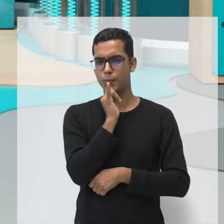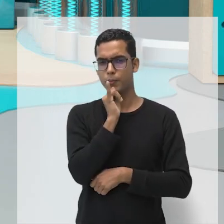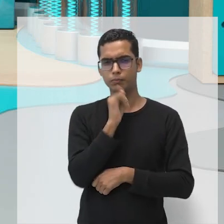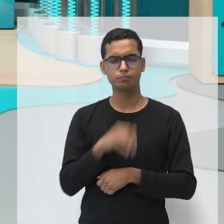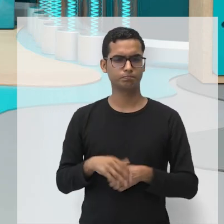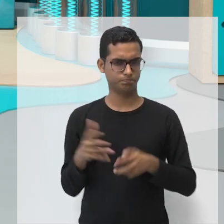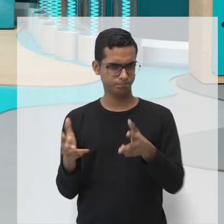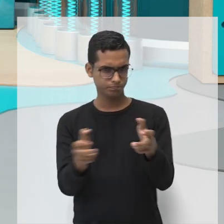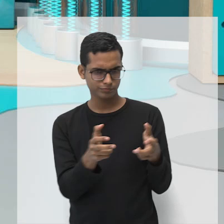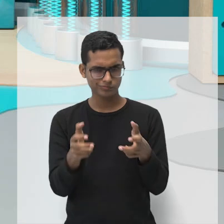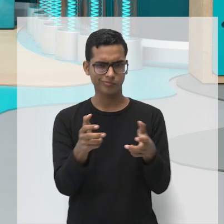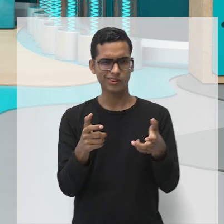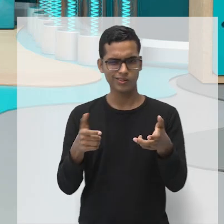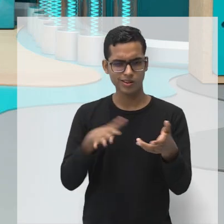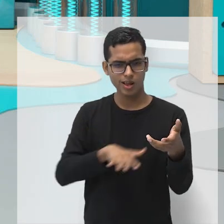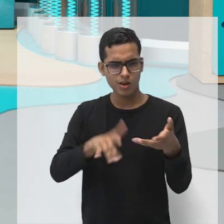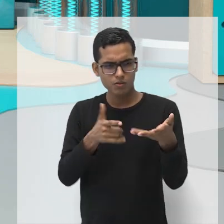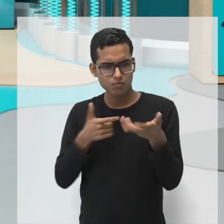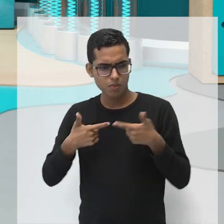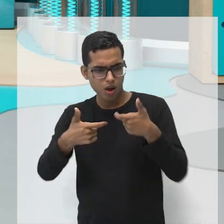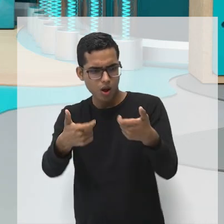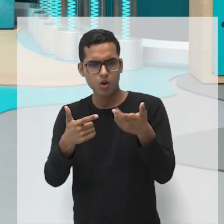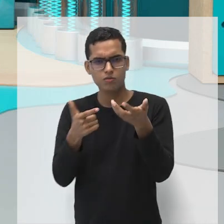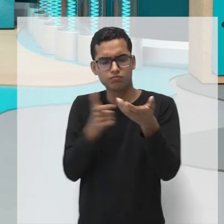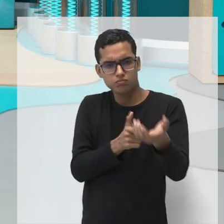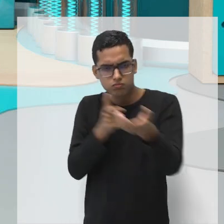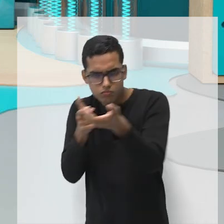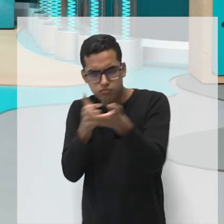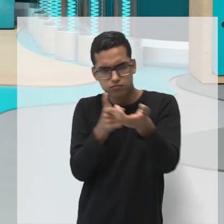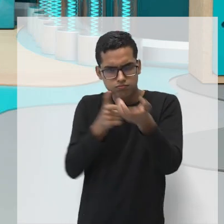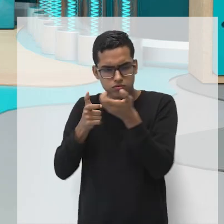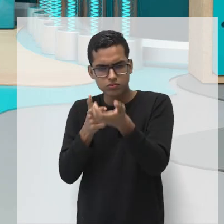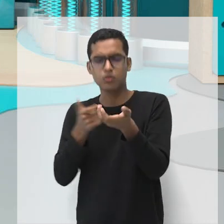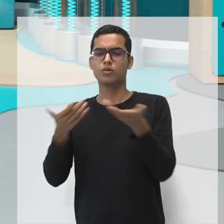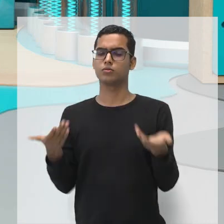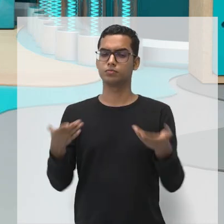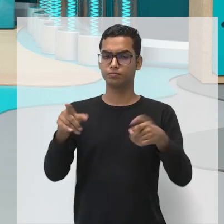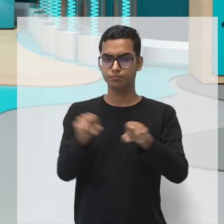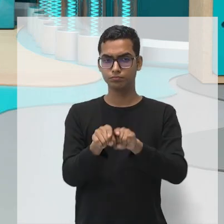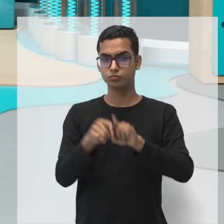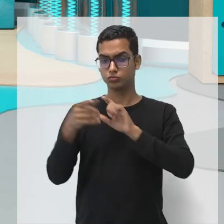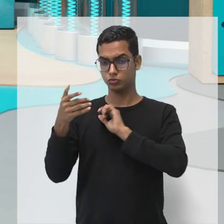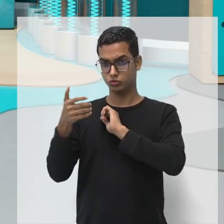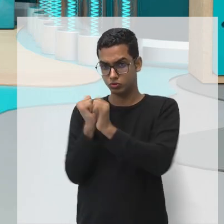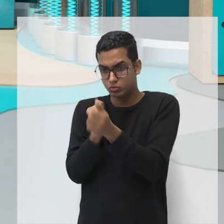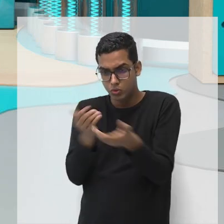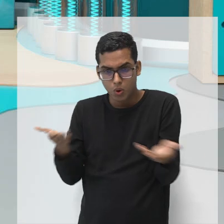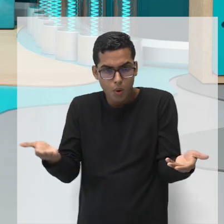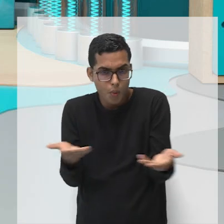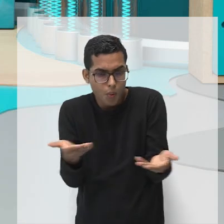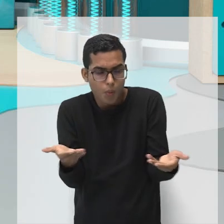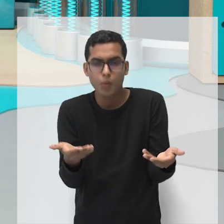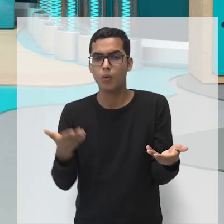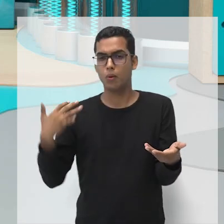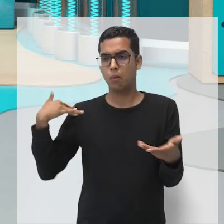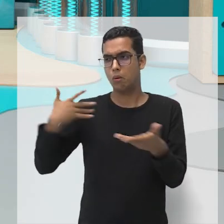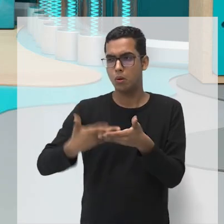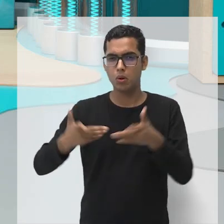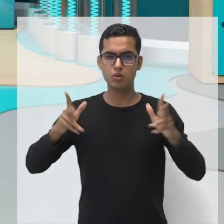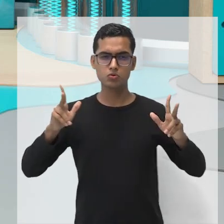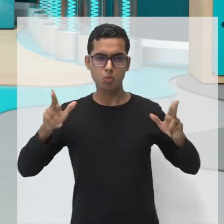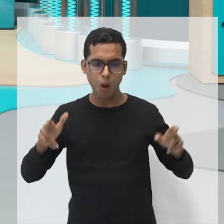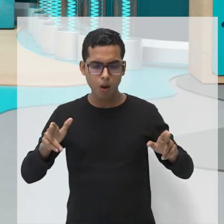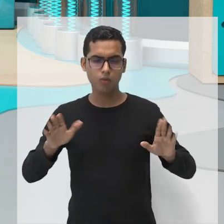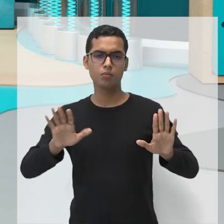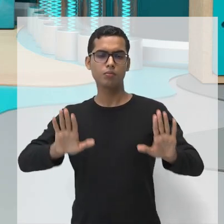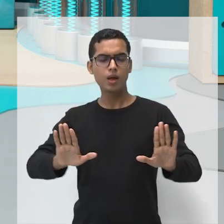fala desse joguinho? Embora os esportes que nós vamos conhecer hoje, eles não sejam exatamente iguais,